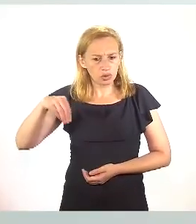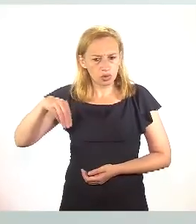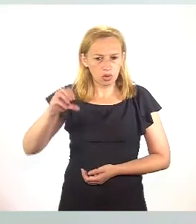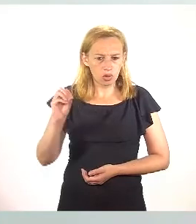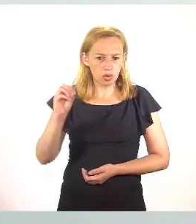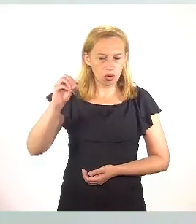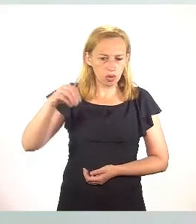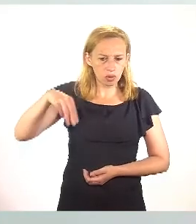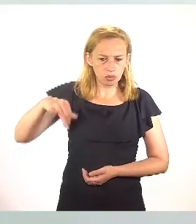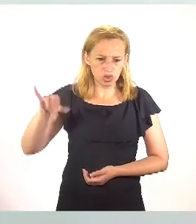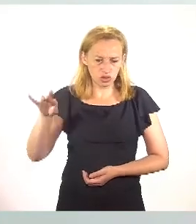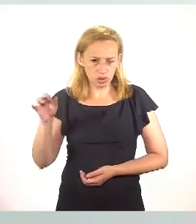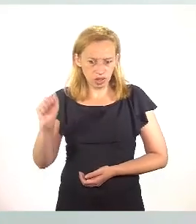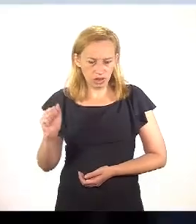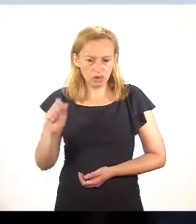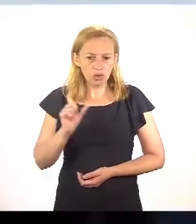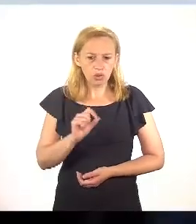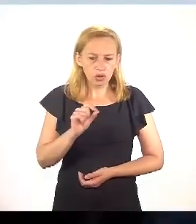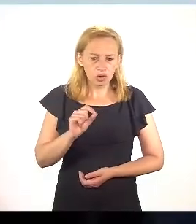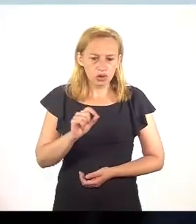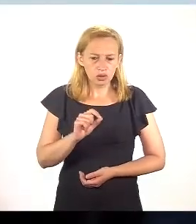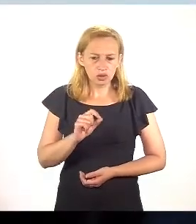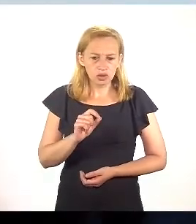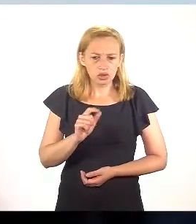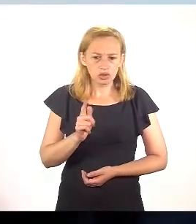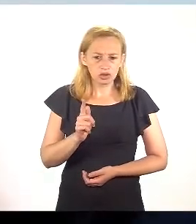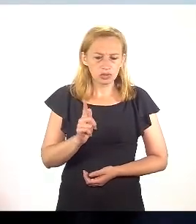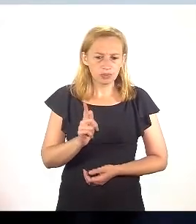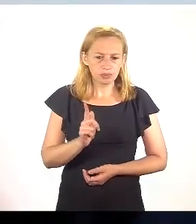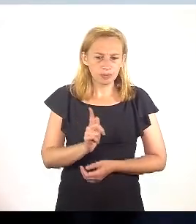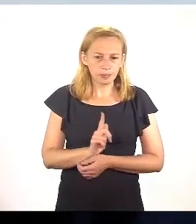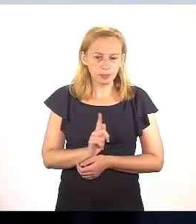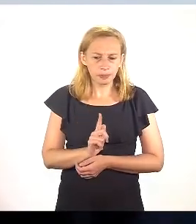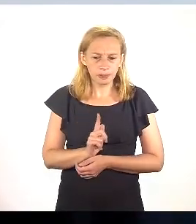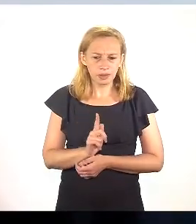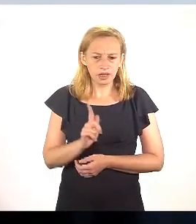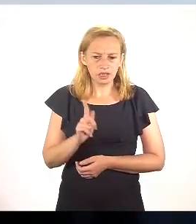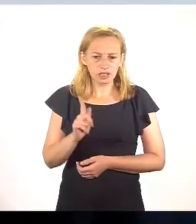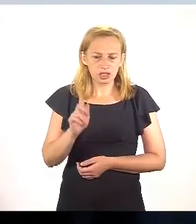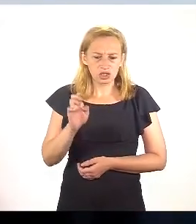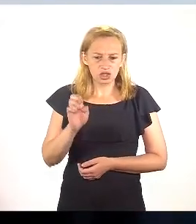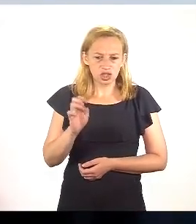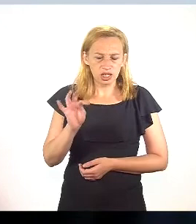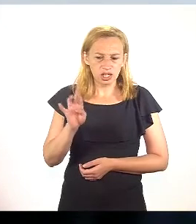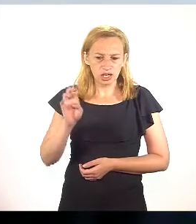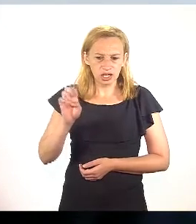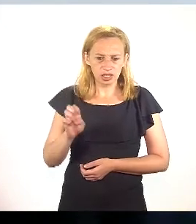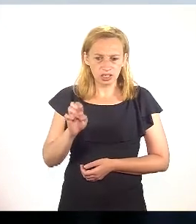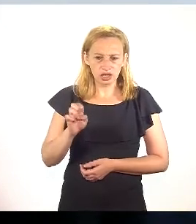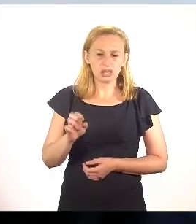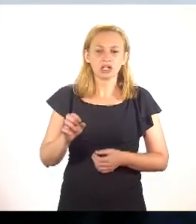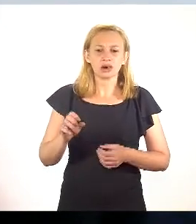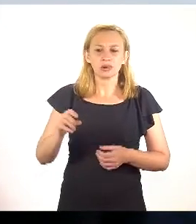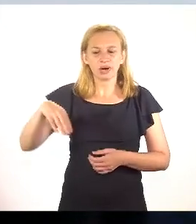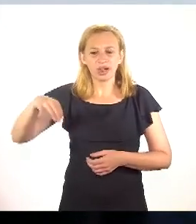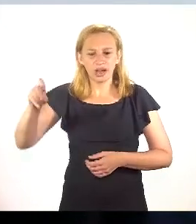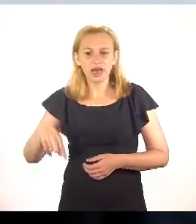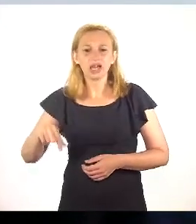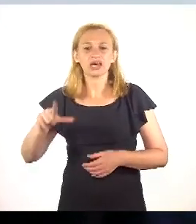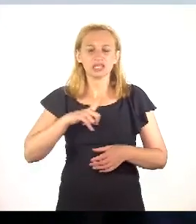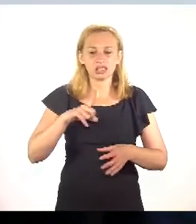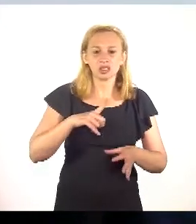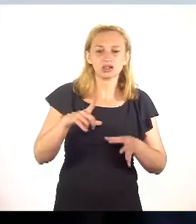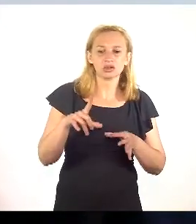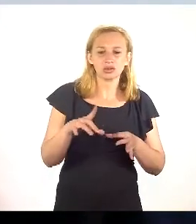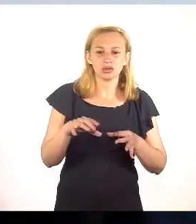quê? Fui gerente de urbanização. Macaé tinha uma carteira de projetos